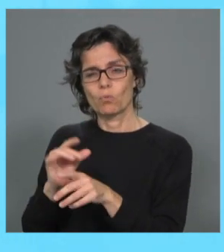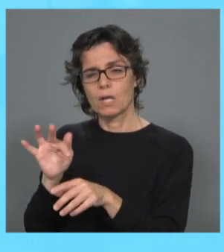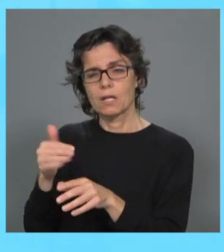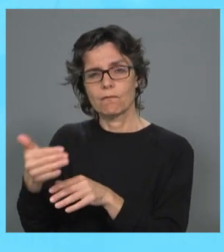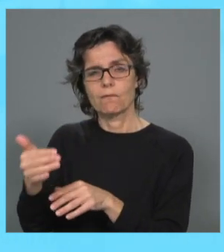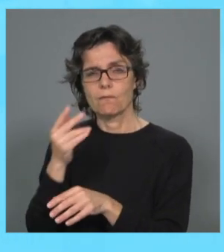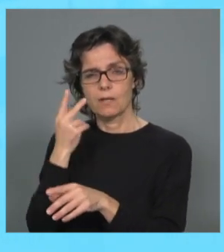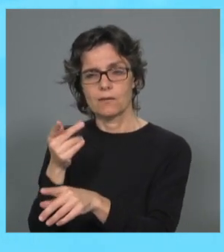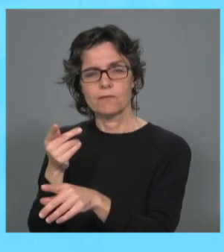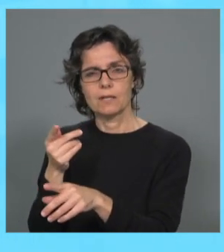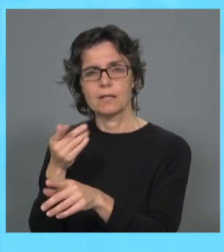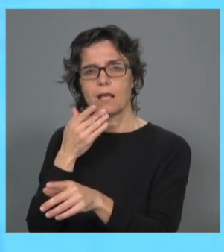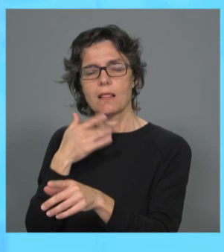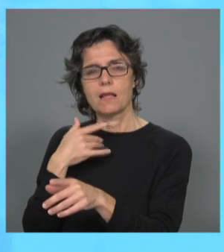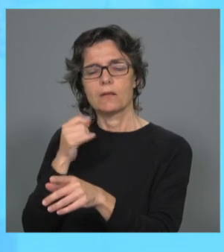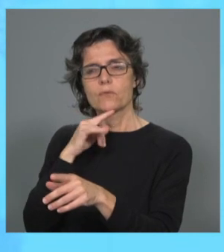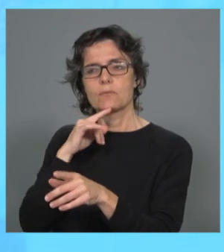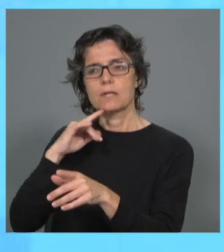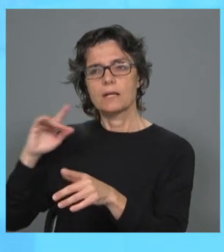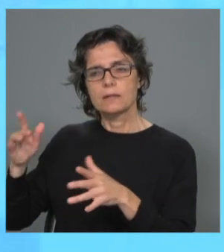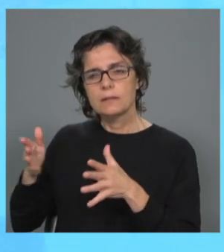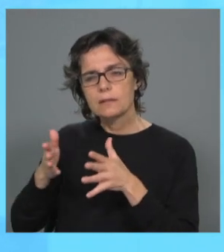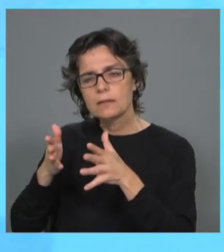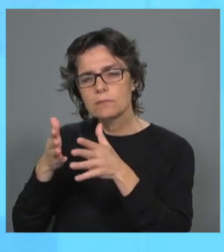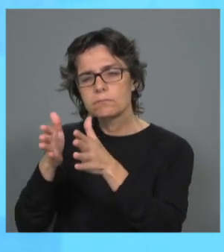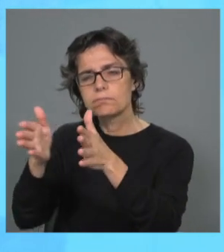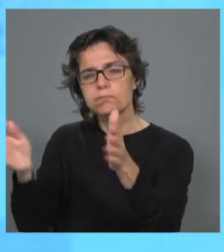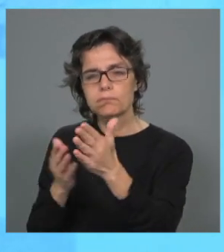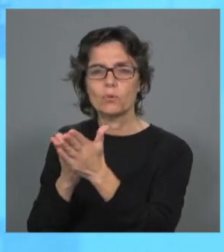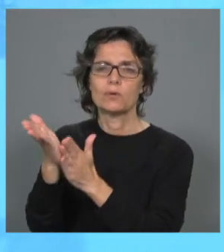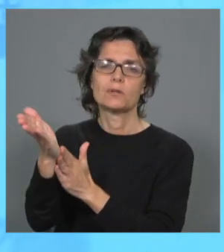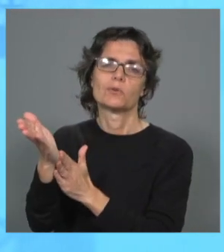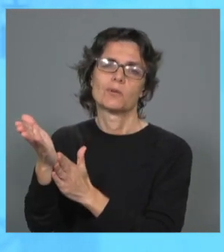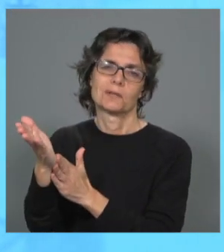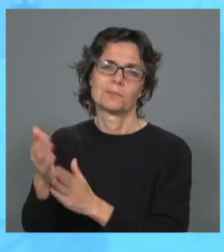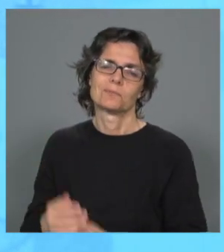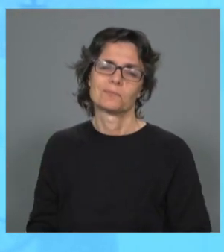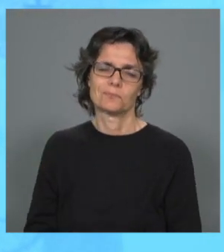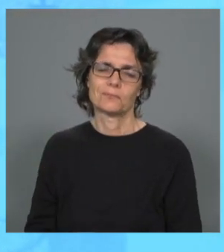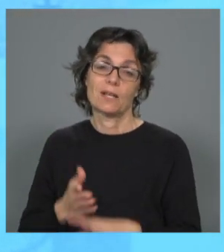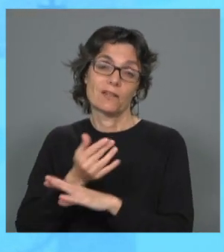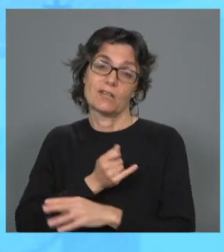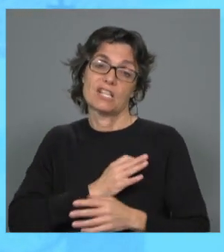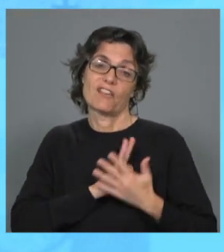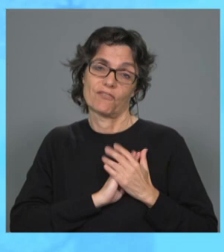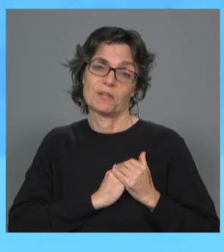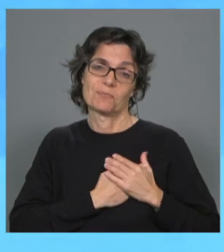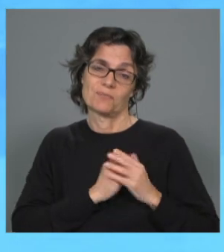horizonte, ele abre-se na plenitude, já na perspectiva da fé e da experiência da fé. E de facto é uma dimensão